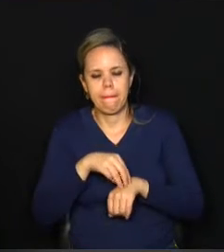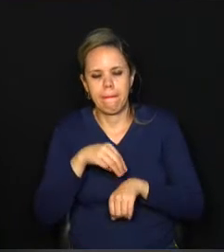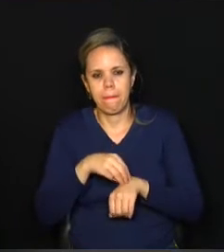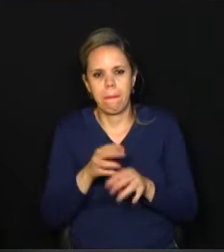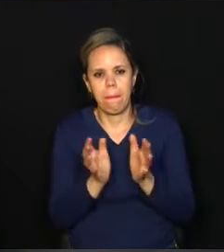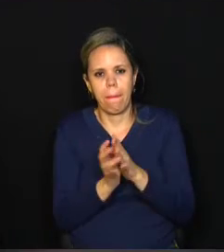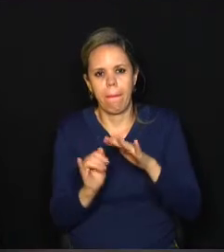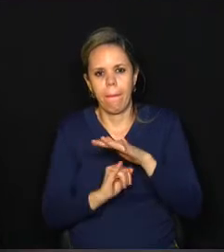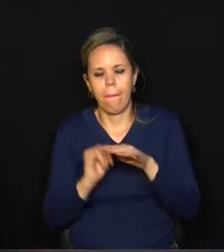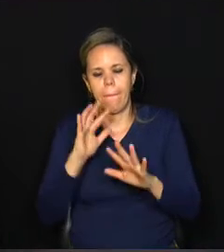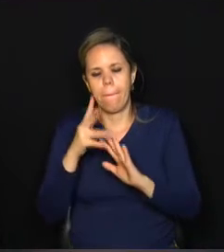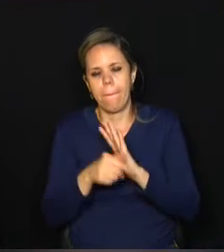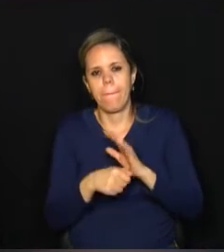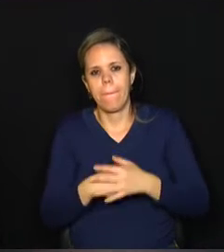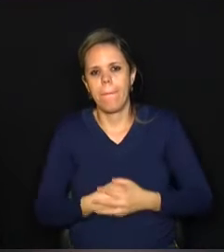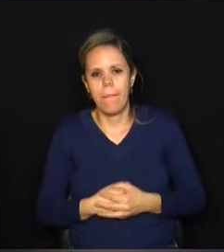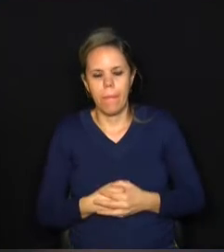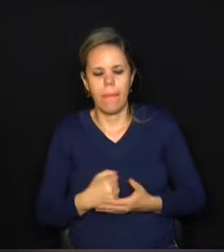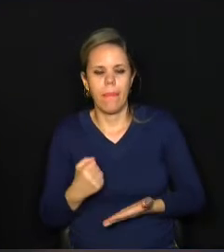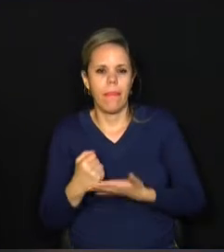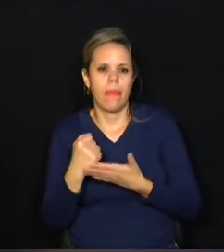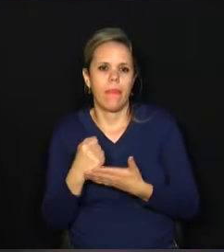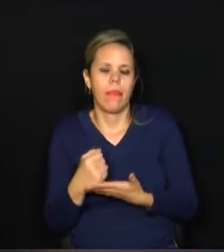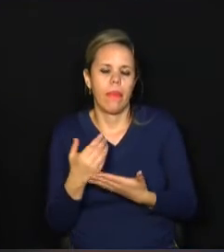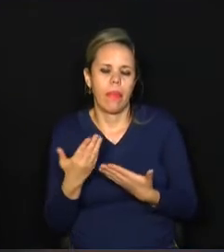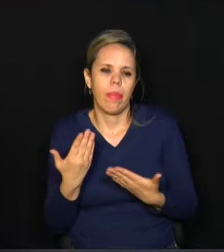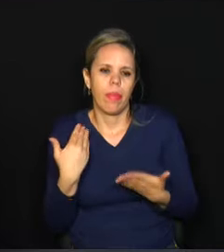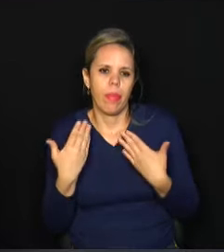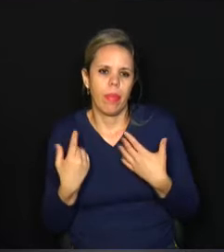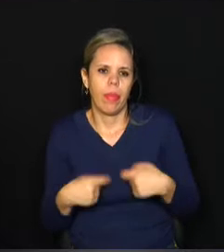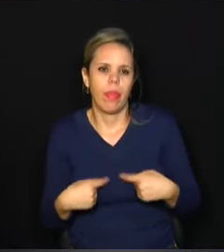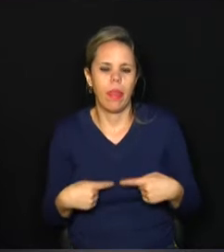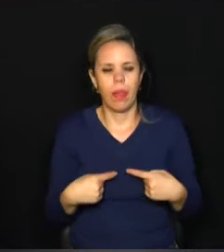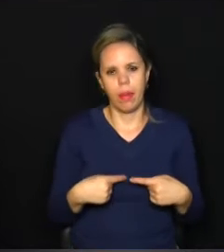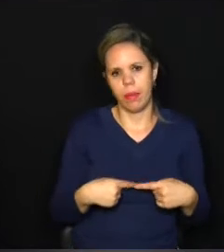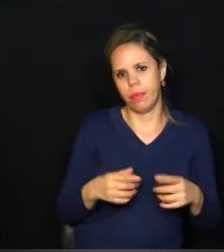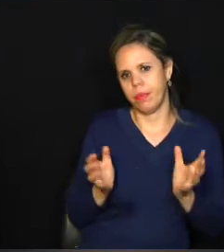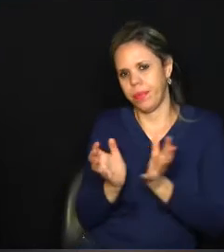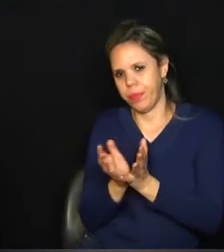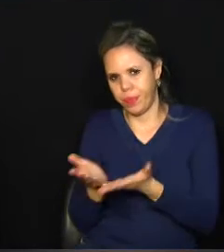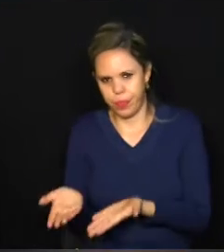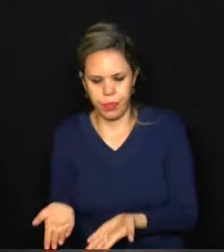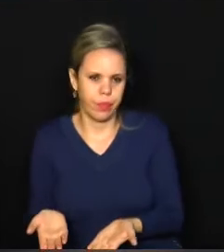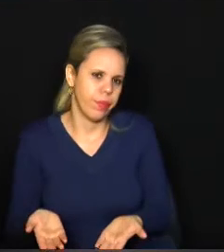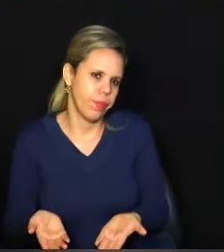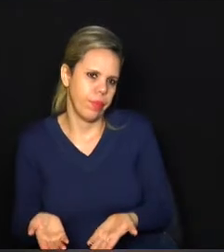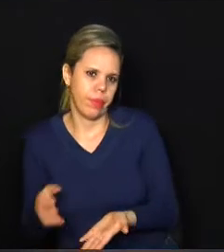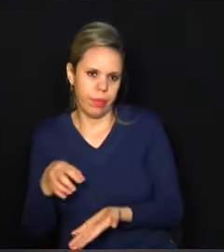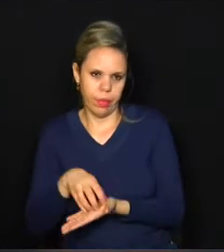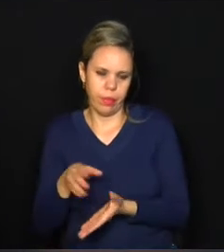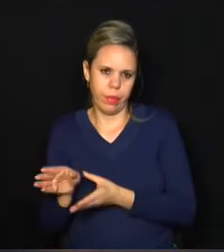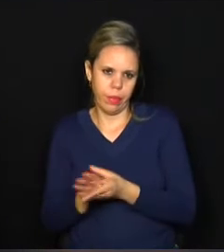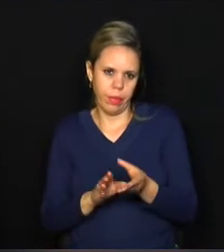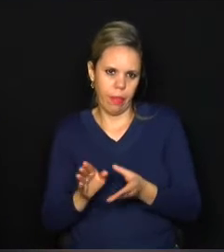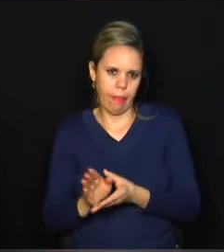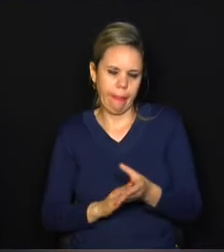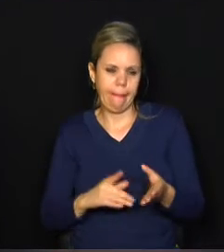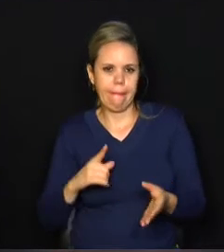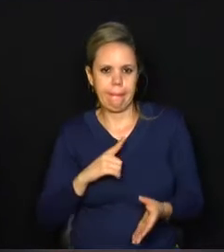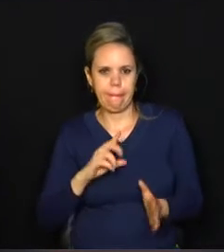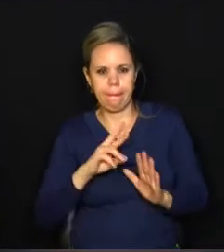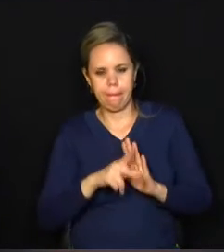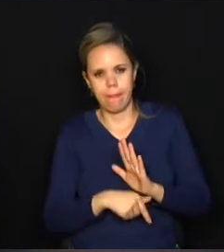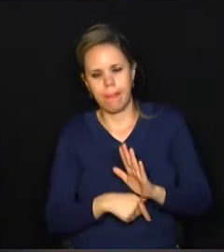entidades ambientais, contribuirmos com esse debate. Então, o consórcio recomenda aí, tem uma série